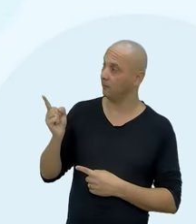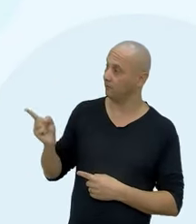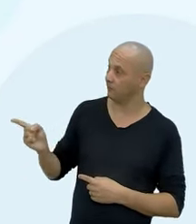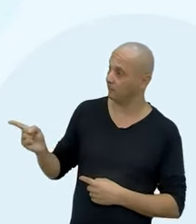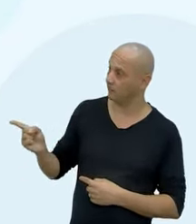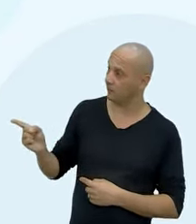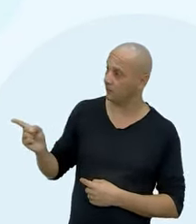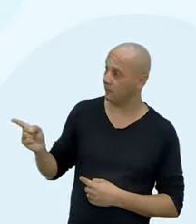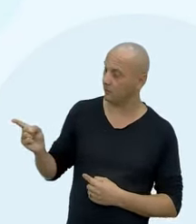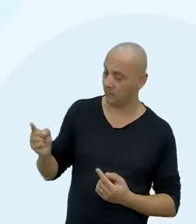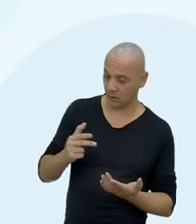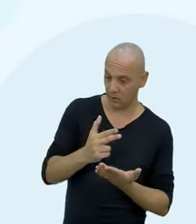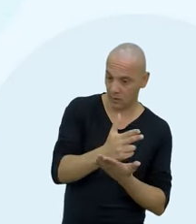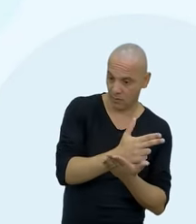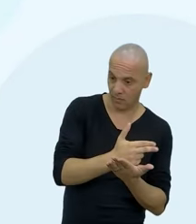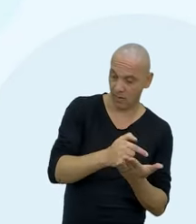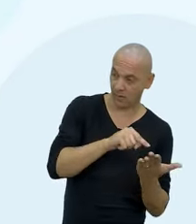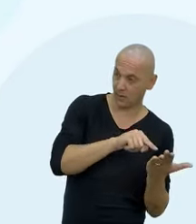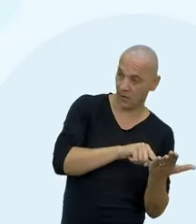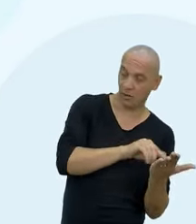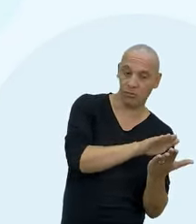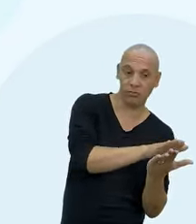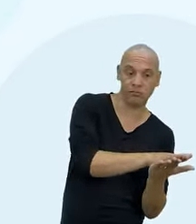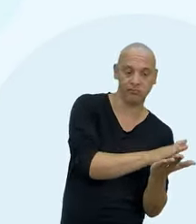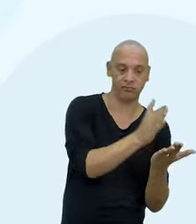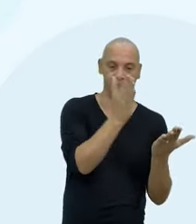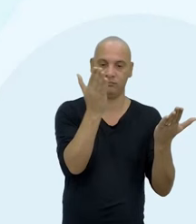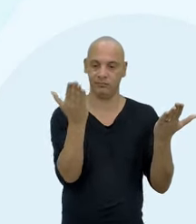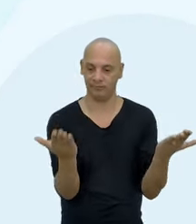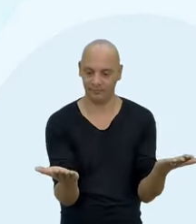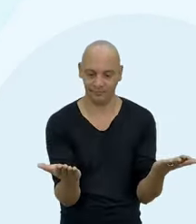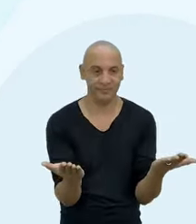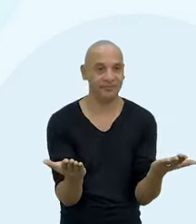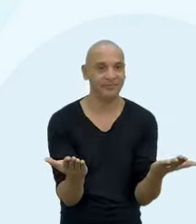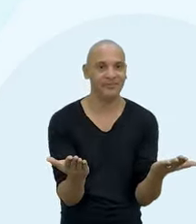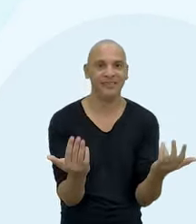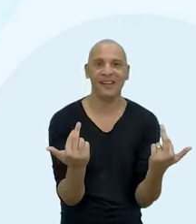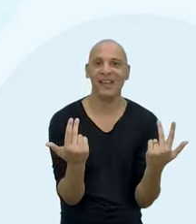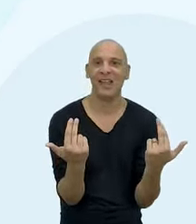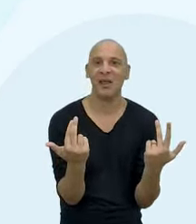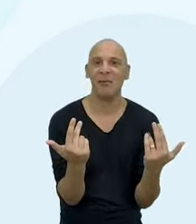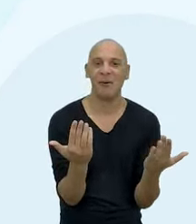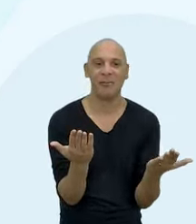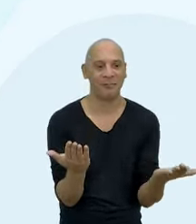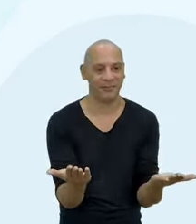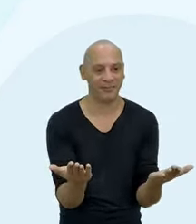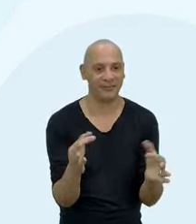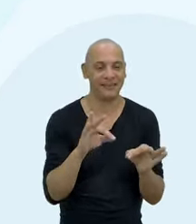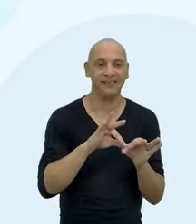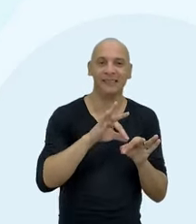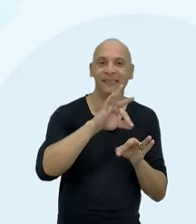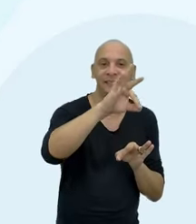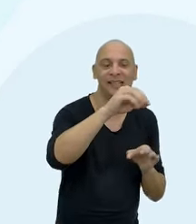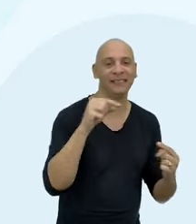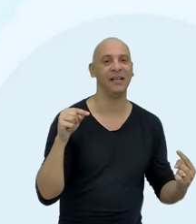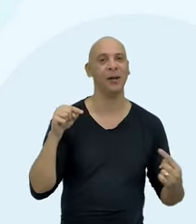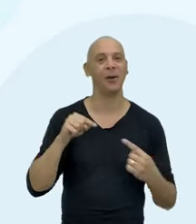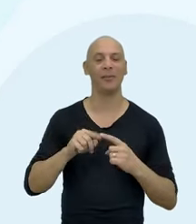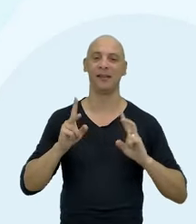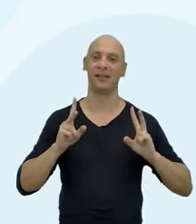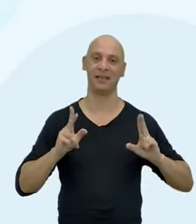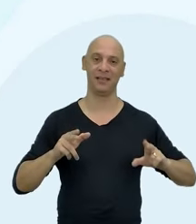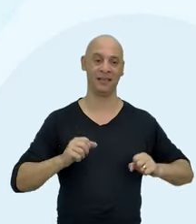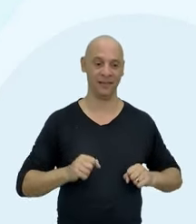o objeto desenhado do lado esquerdo e se reflete o lado direito Mantendo as distâncias em relação ao eixo e